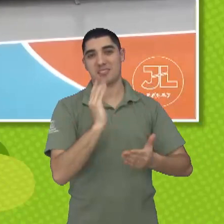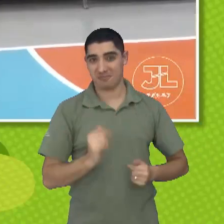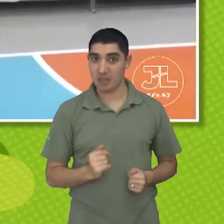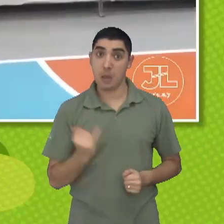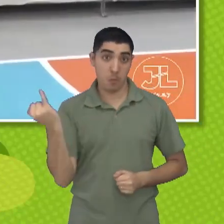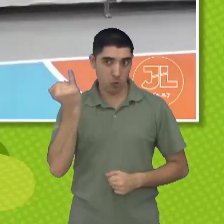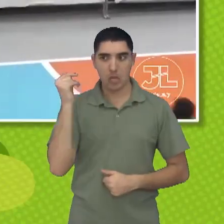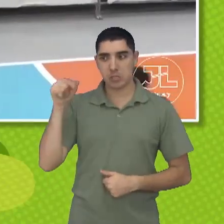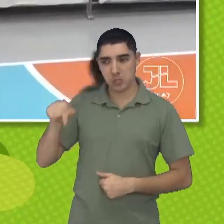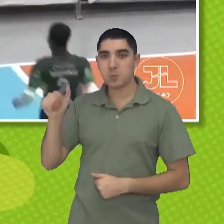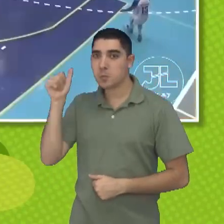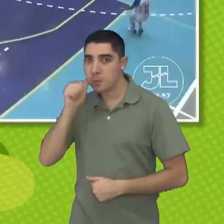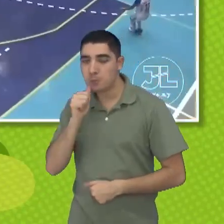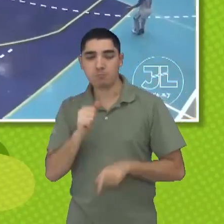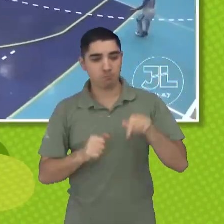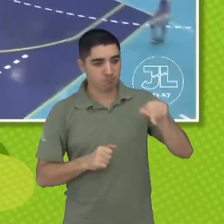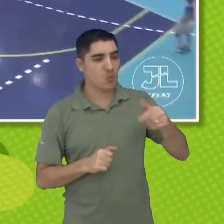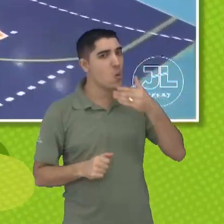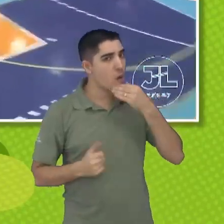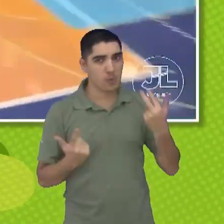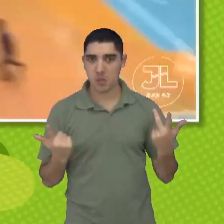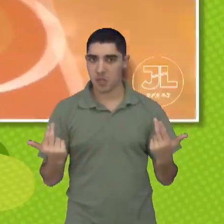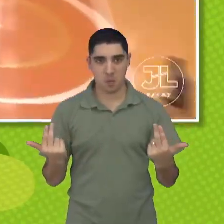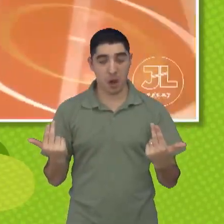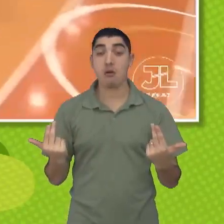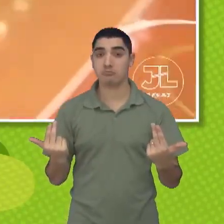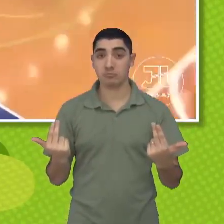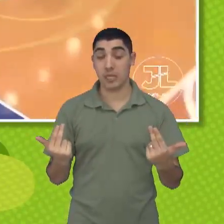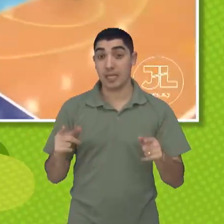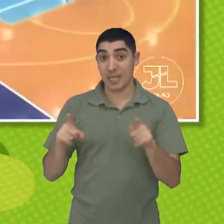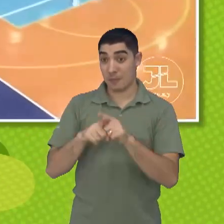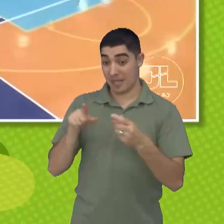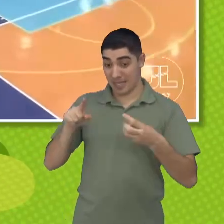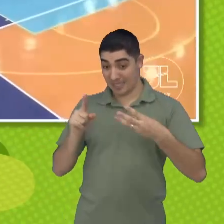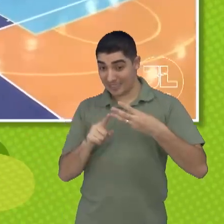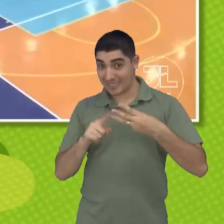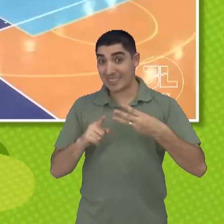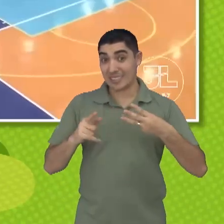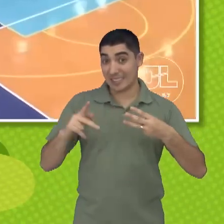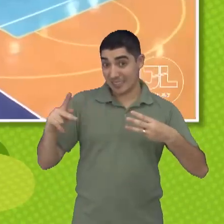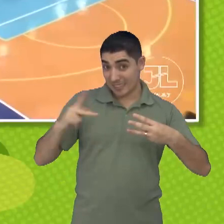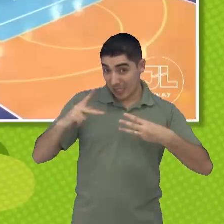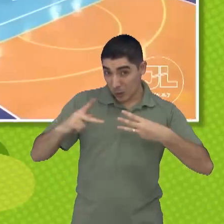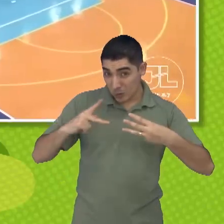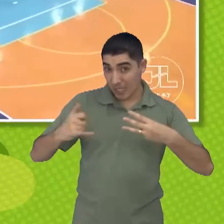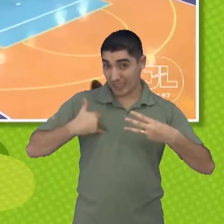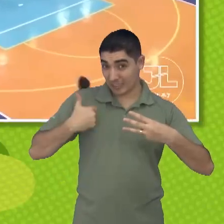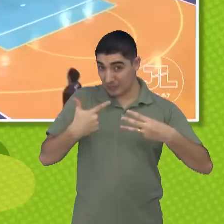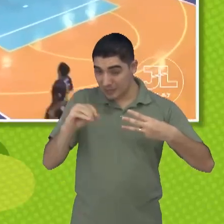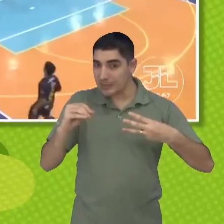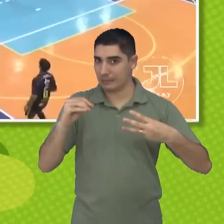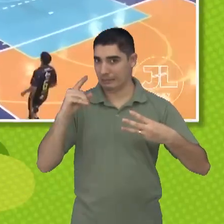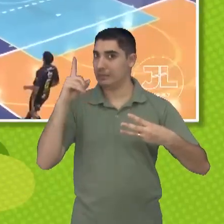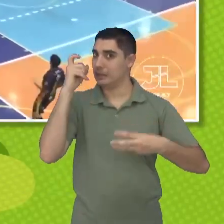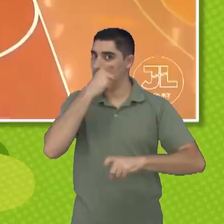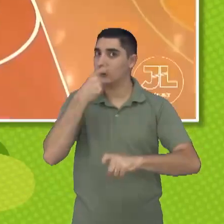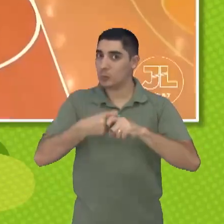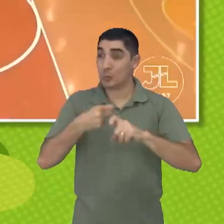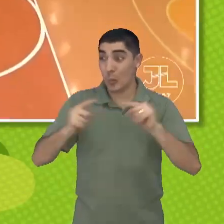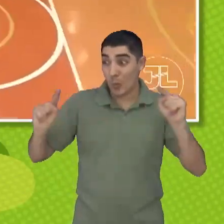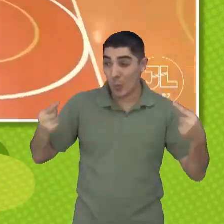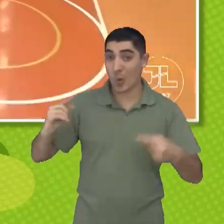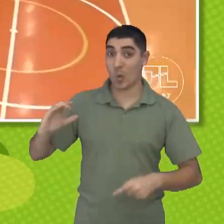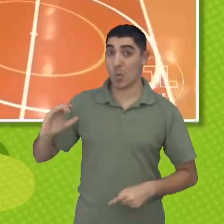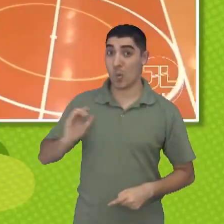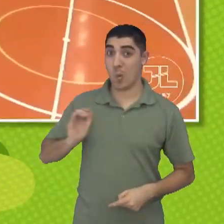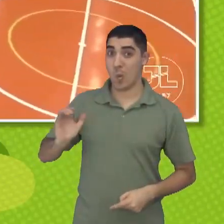feminino quanto para o masculino também. E a parada do Sub-20 é um pouco mais complicada, né? Enfrenta o Corinthians. Inclusive, eles fizeram a